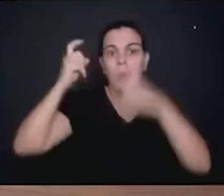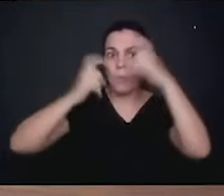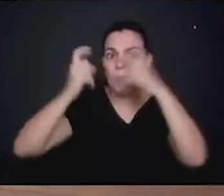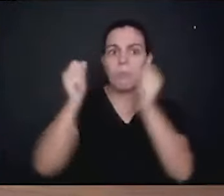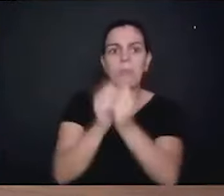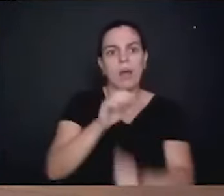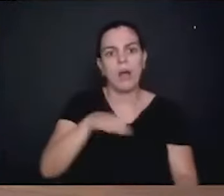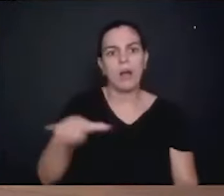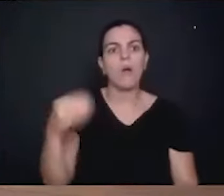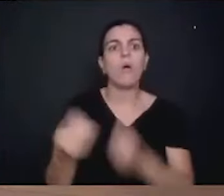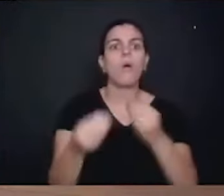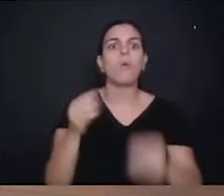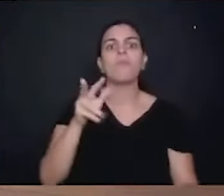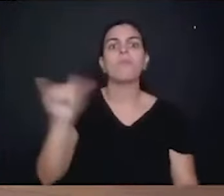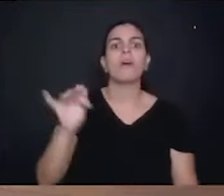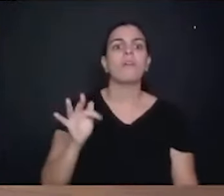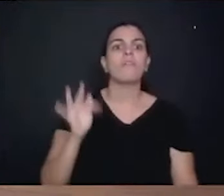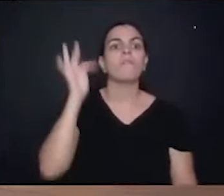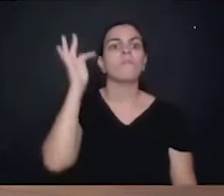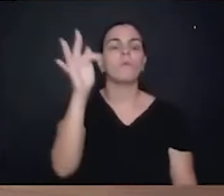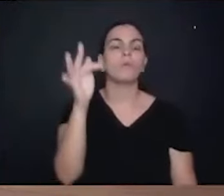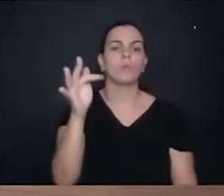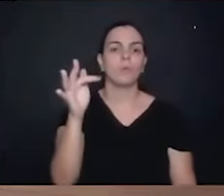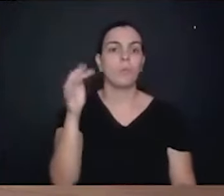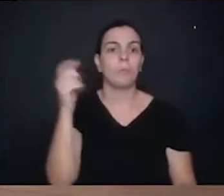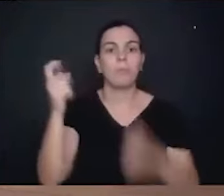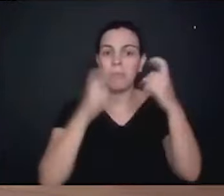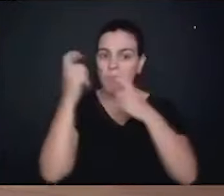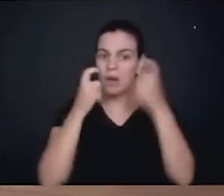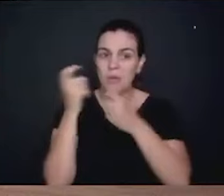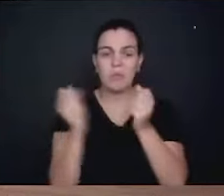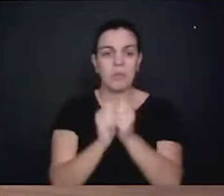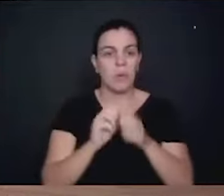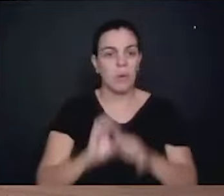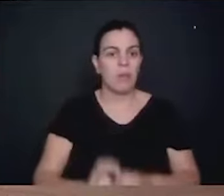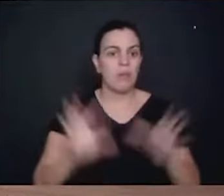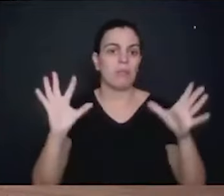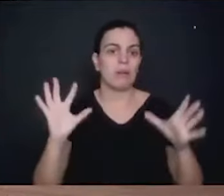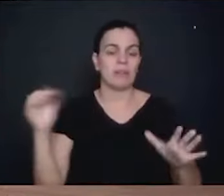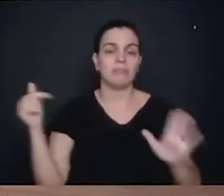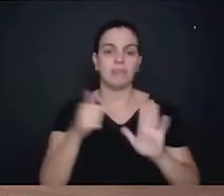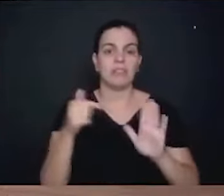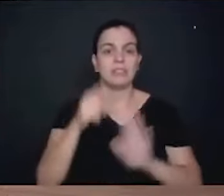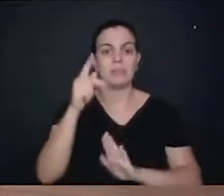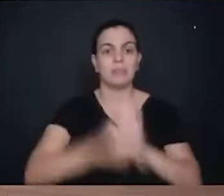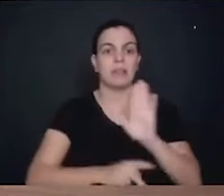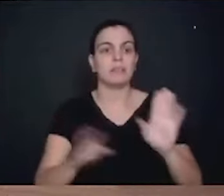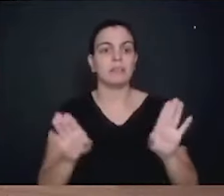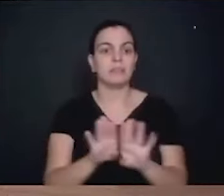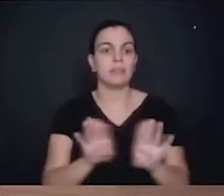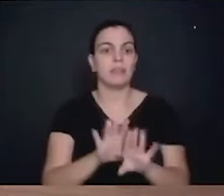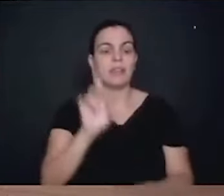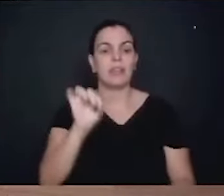nossas crianças, com a nossa liberdade. Esse plano também tem como objetivo reduzir a autonomia